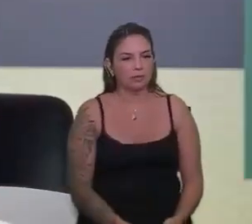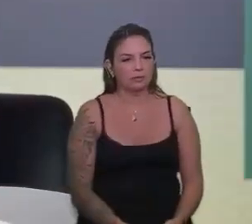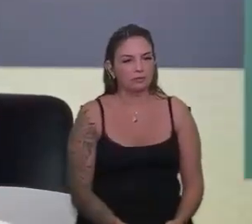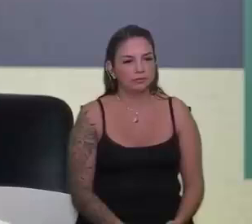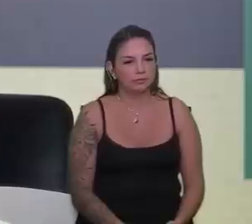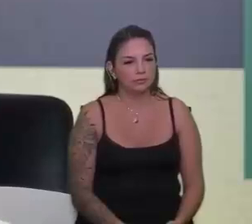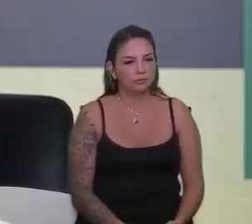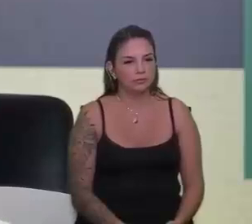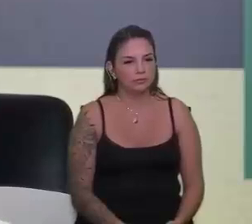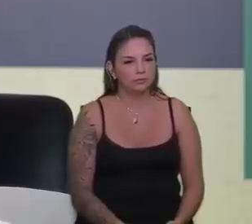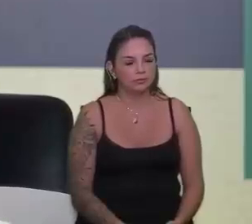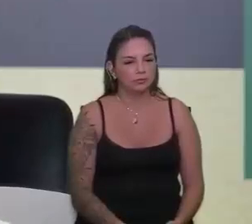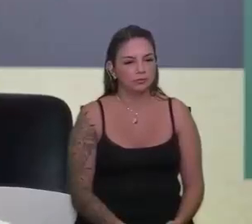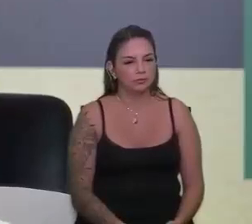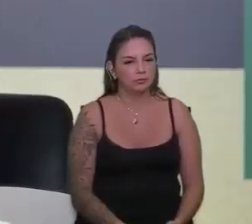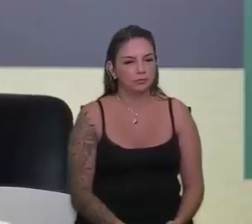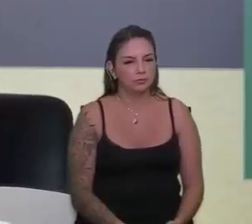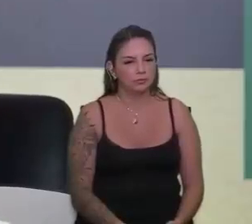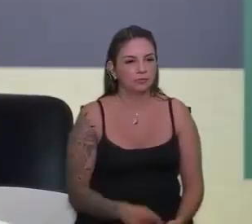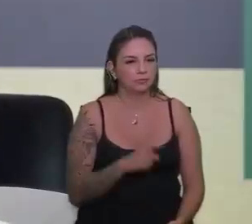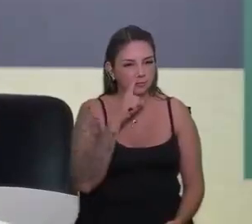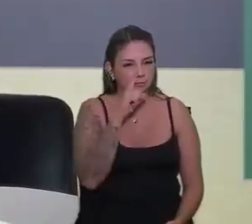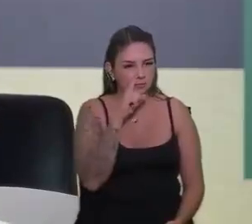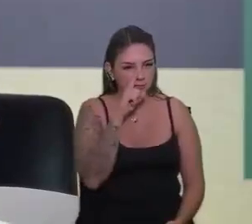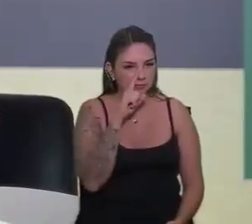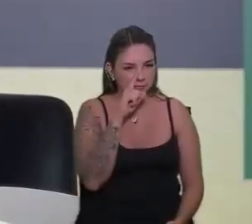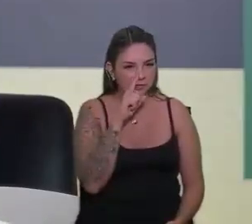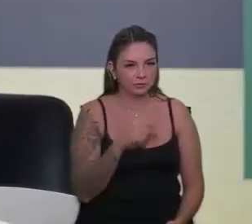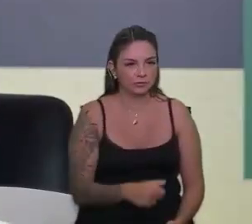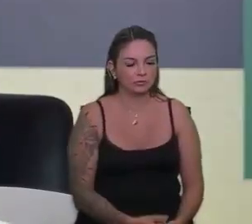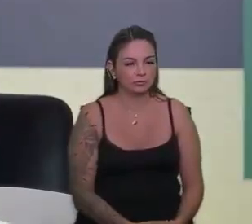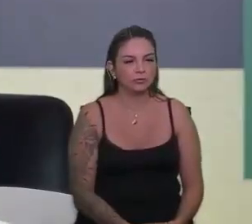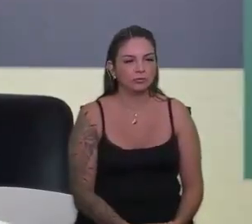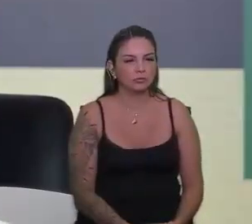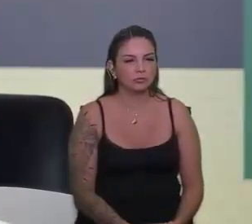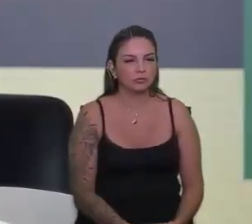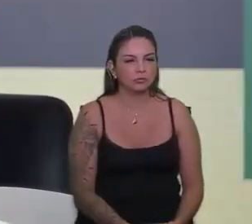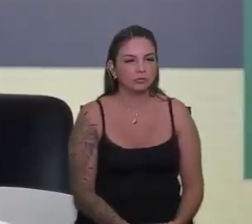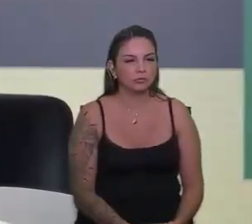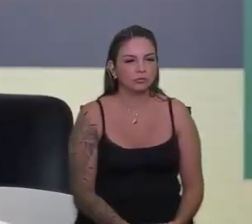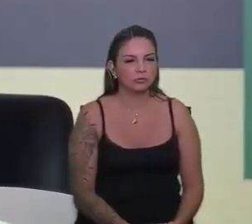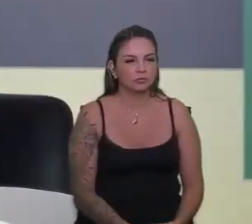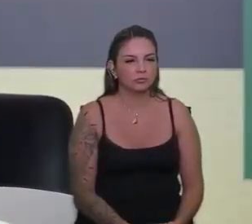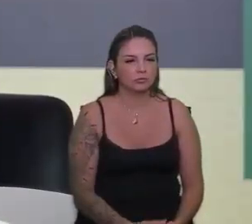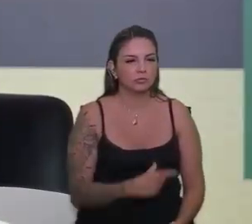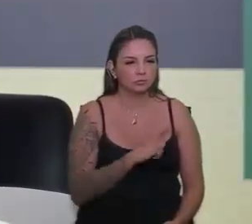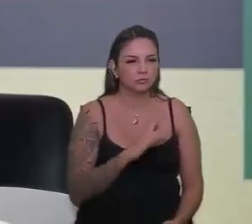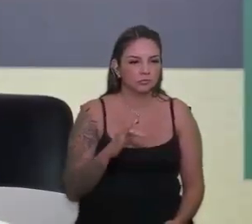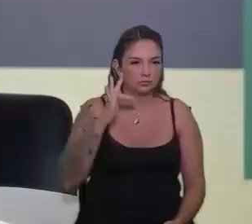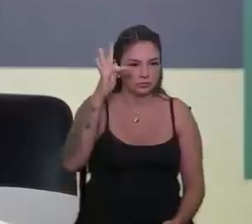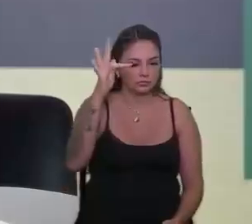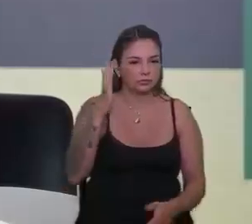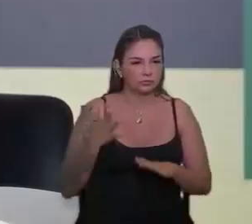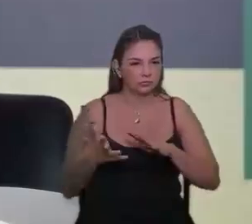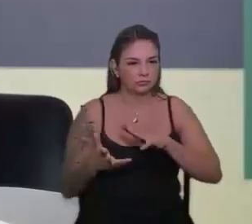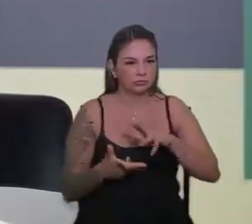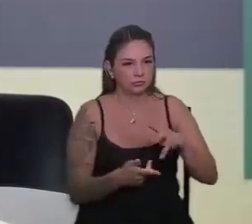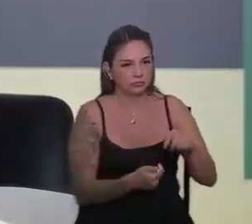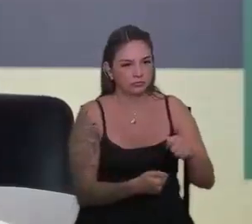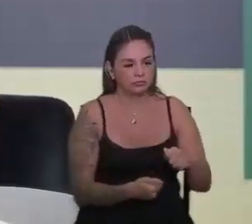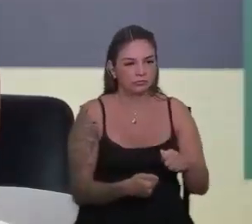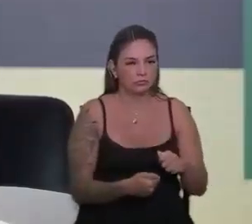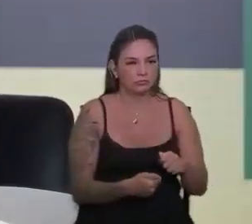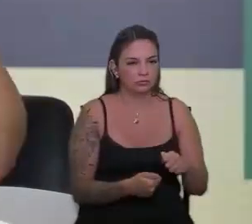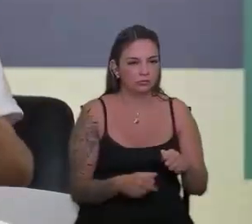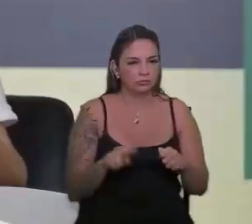Porque isso é realmente um perigo muito grande que a gente tem para o futuro do planeta.